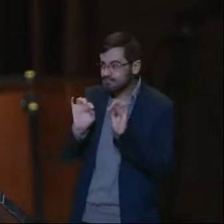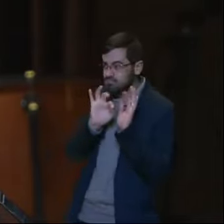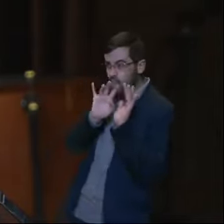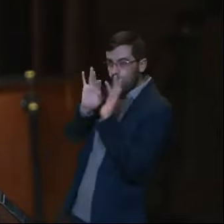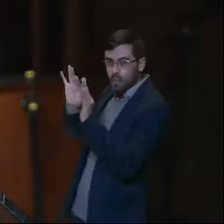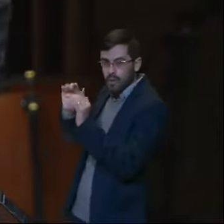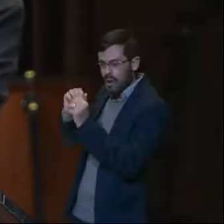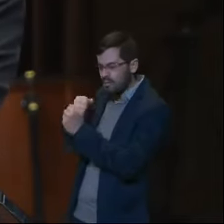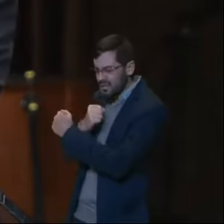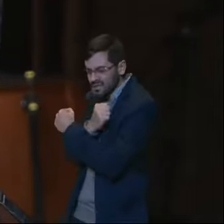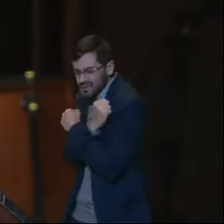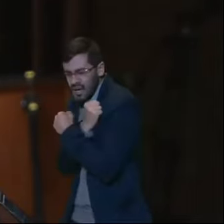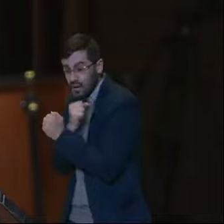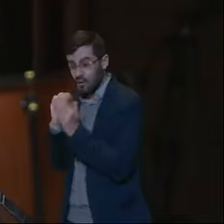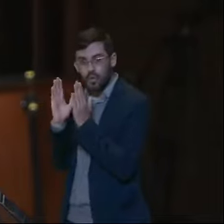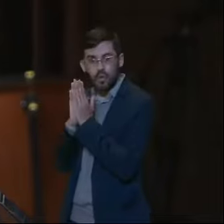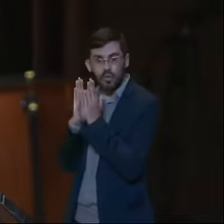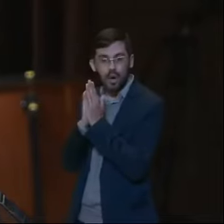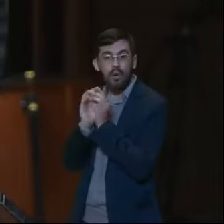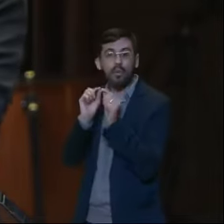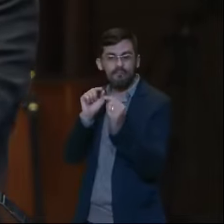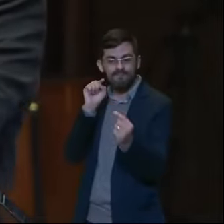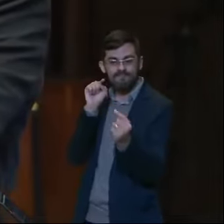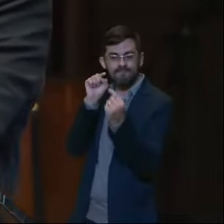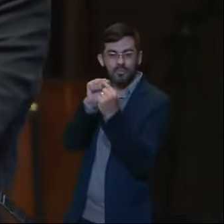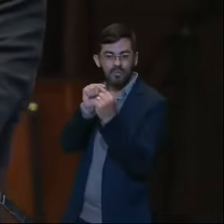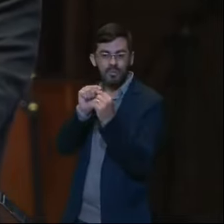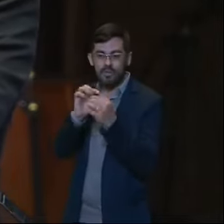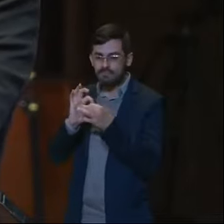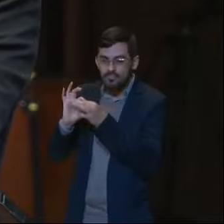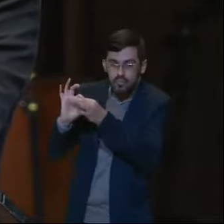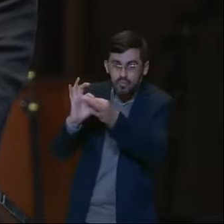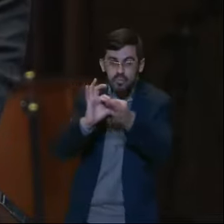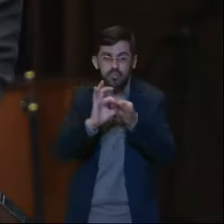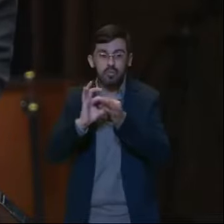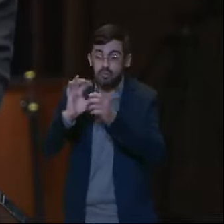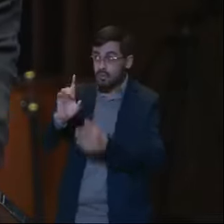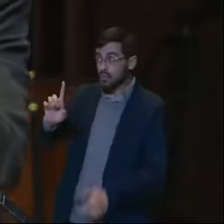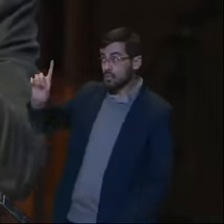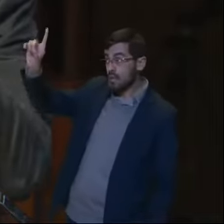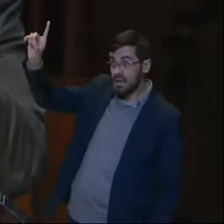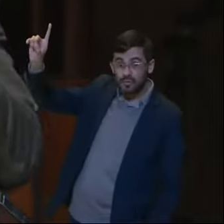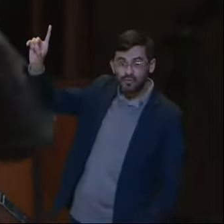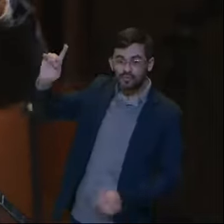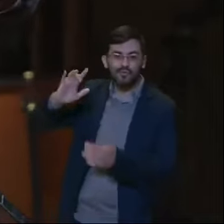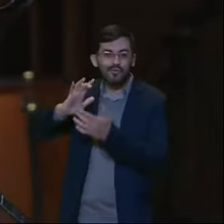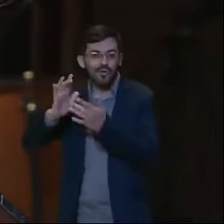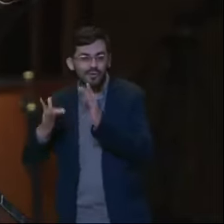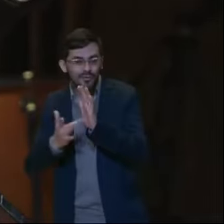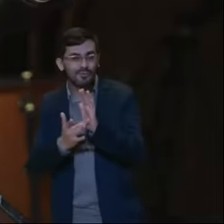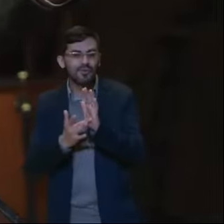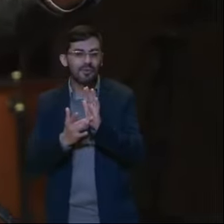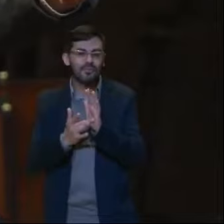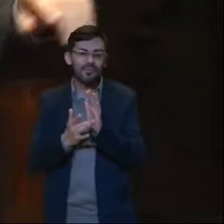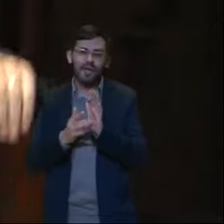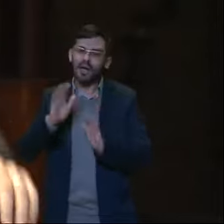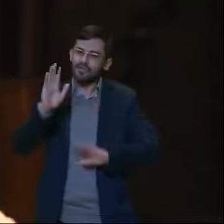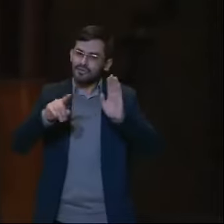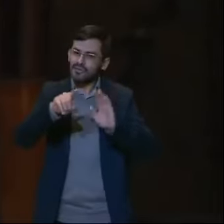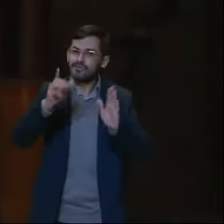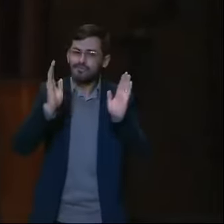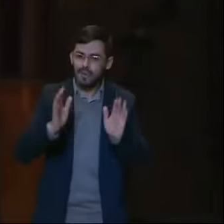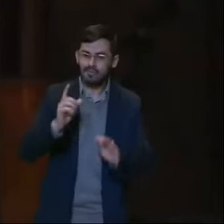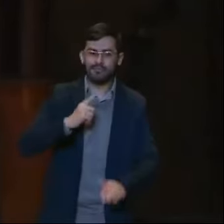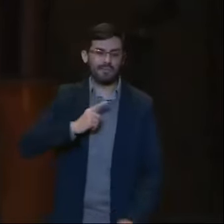que nos une, há algo em comum que nos liga, que é o nosso Deus, o nosso Jesus. Você provavelmente já teve uma